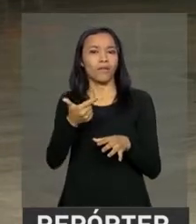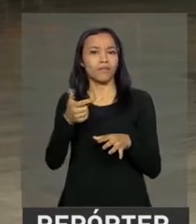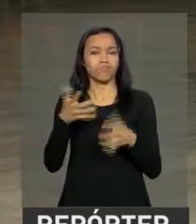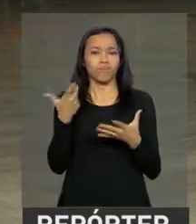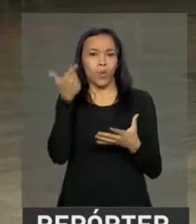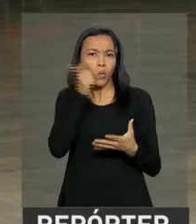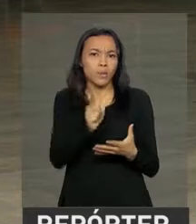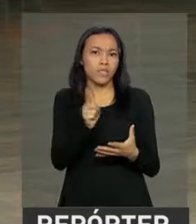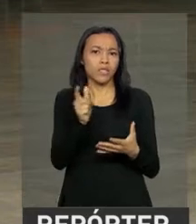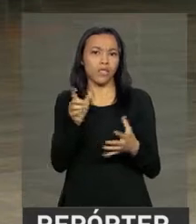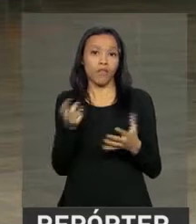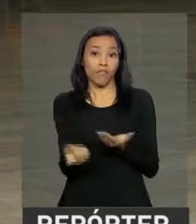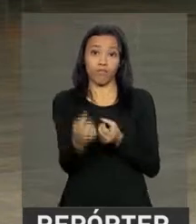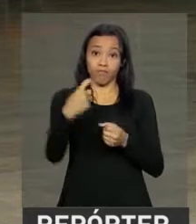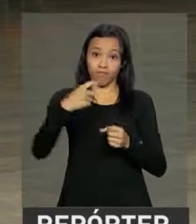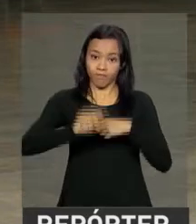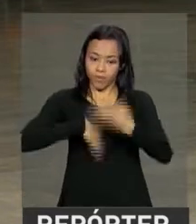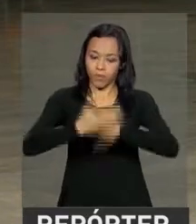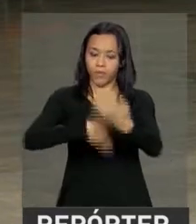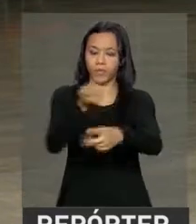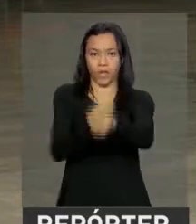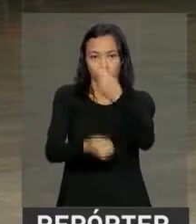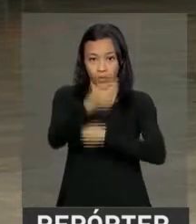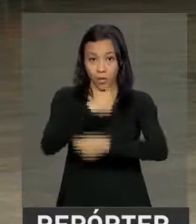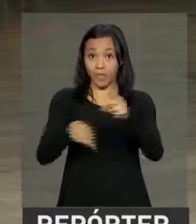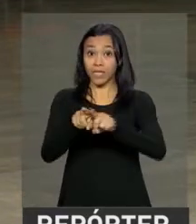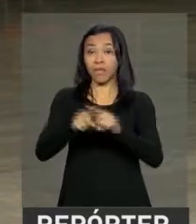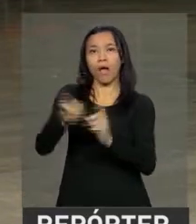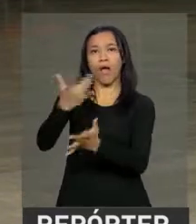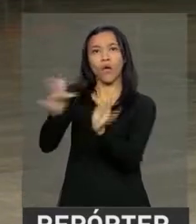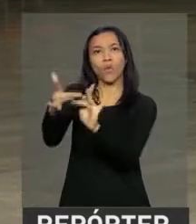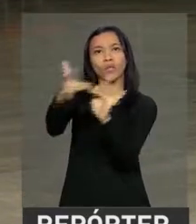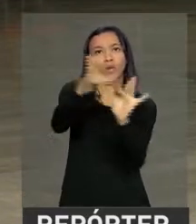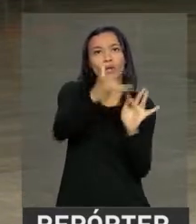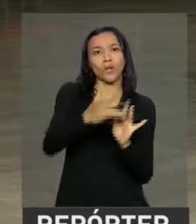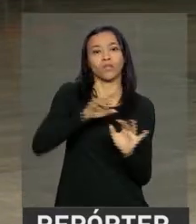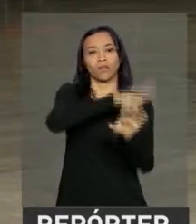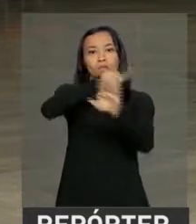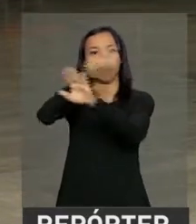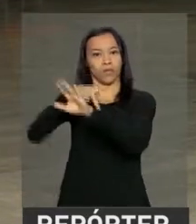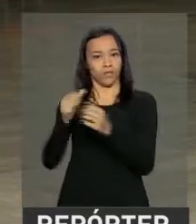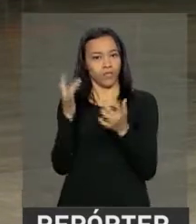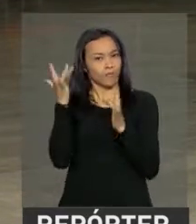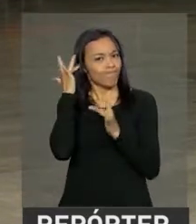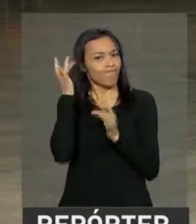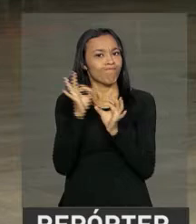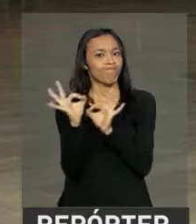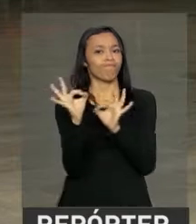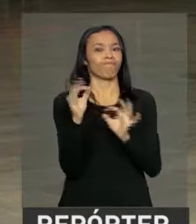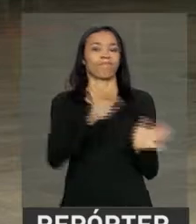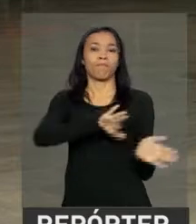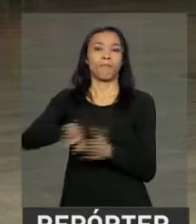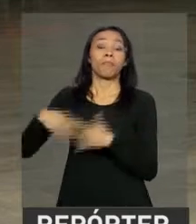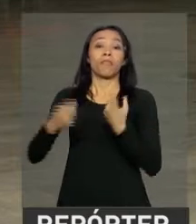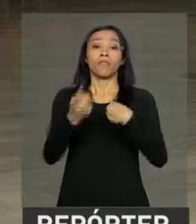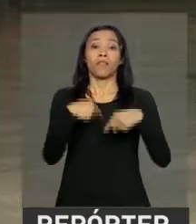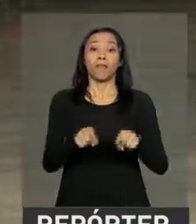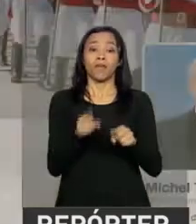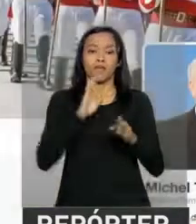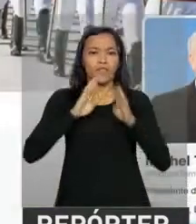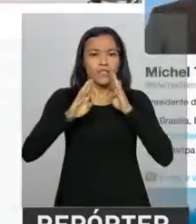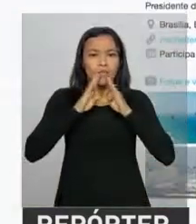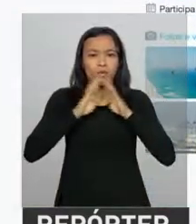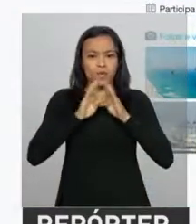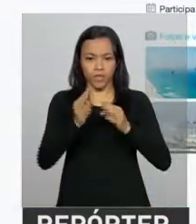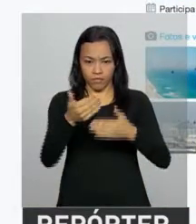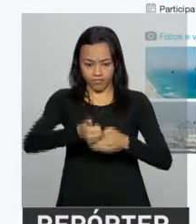cenário econômico e na diplomacia internacional. Mudando um pouco de assunto, pelas redes sociais, o presidente em exercício